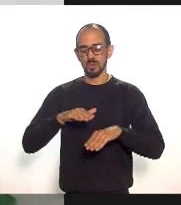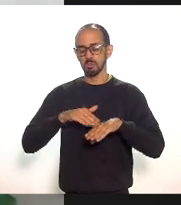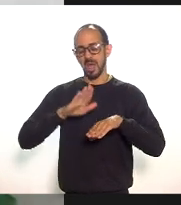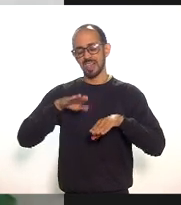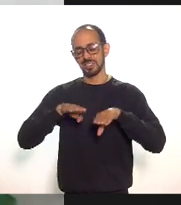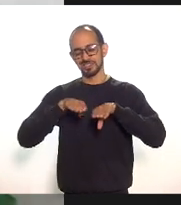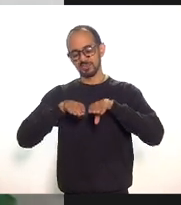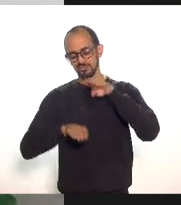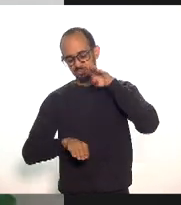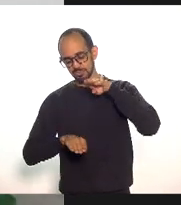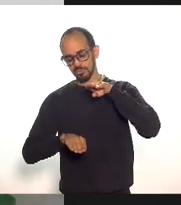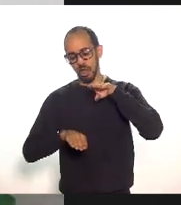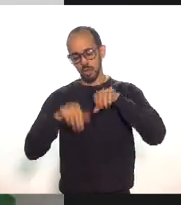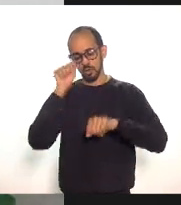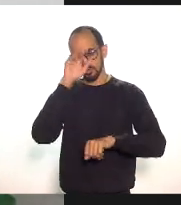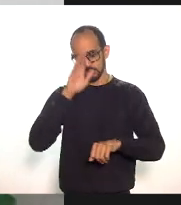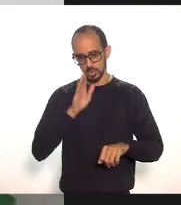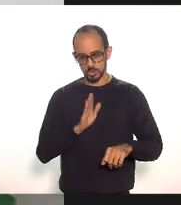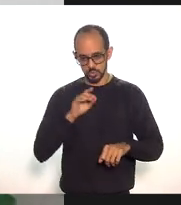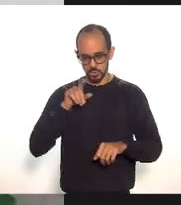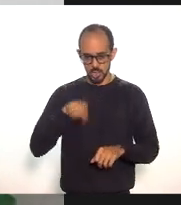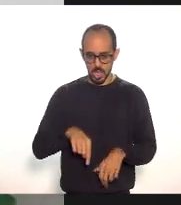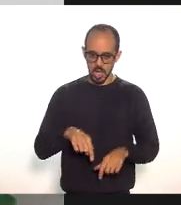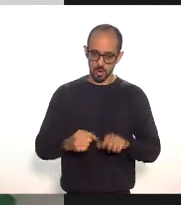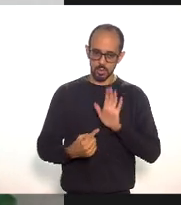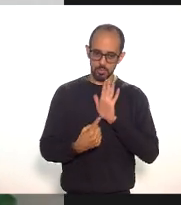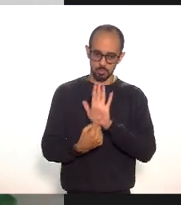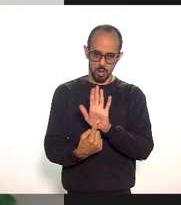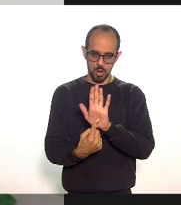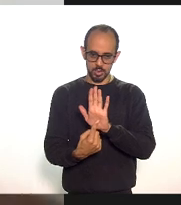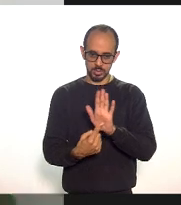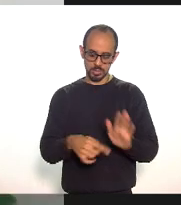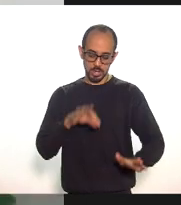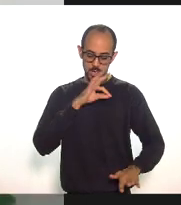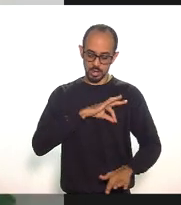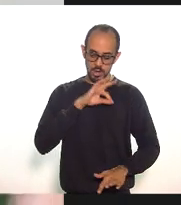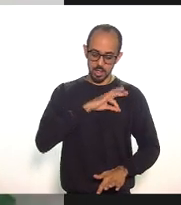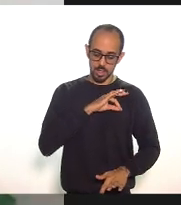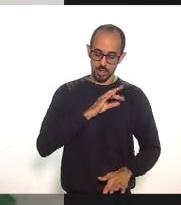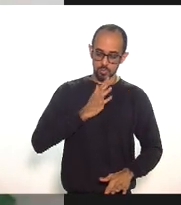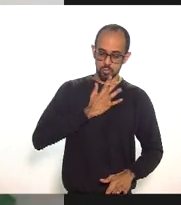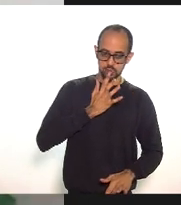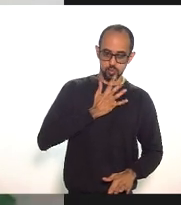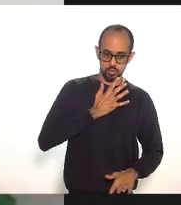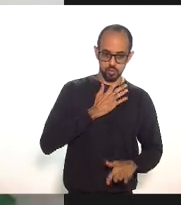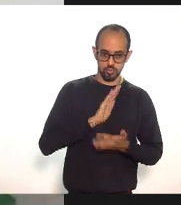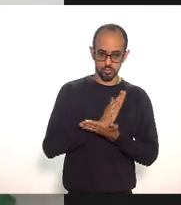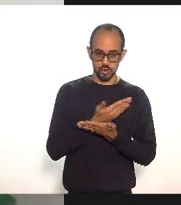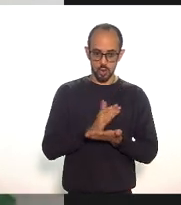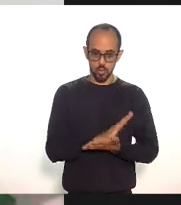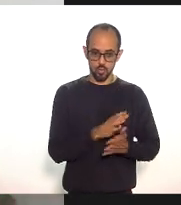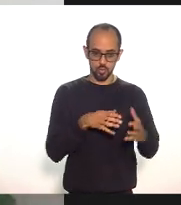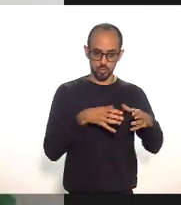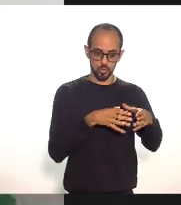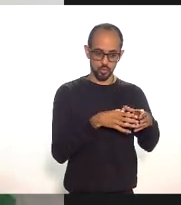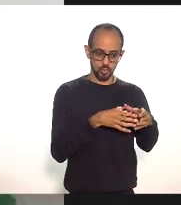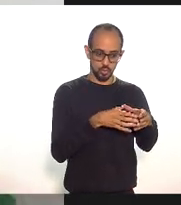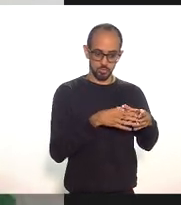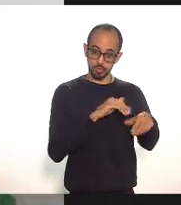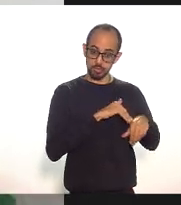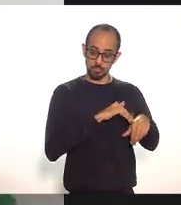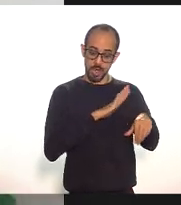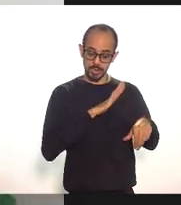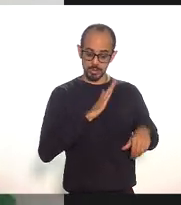Gini que mede exatamente a concentração de renda naqueles que já são mais